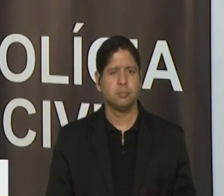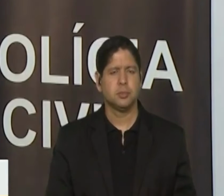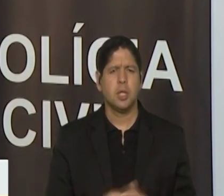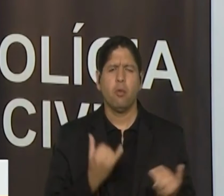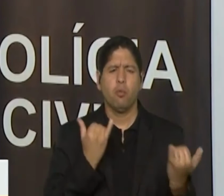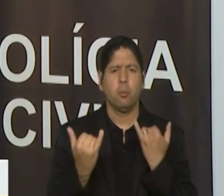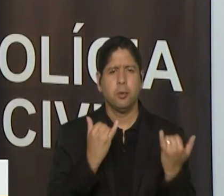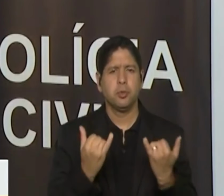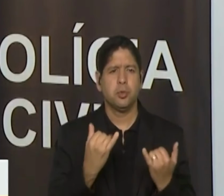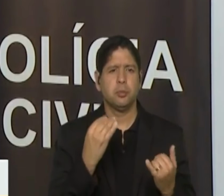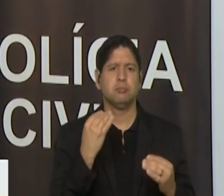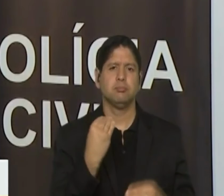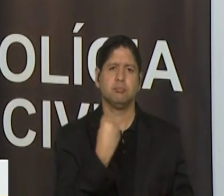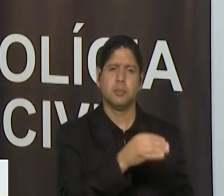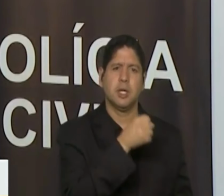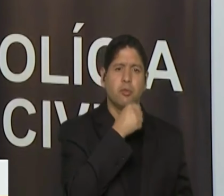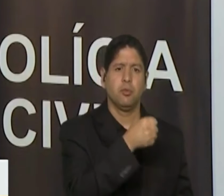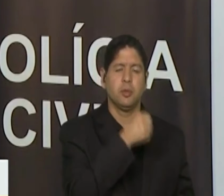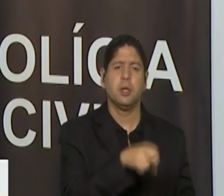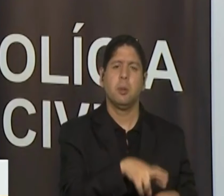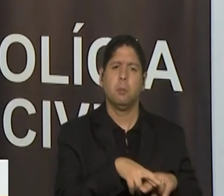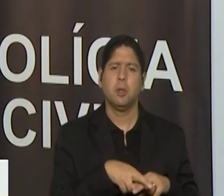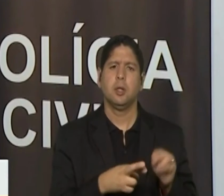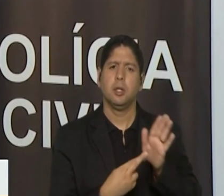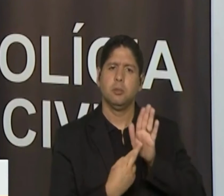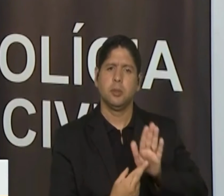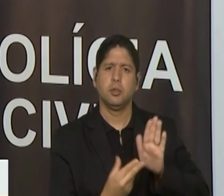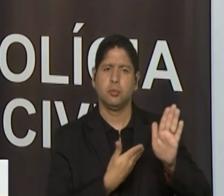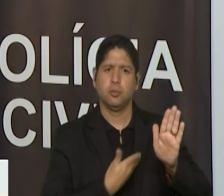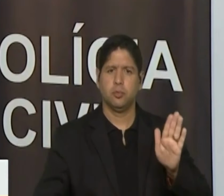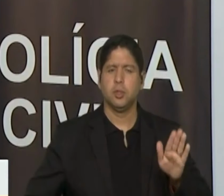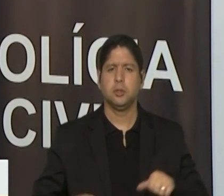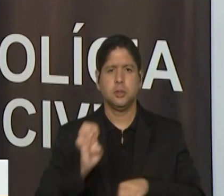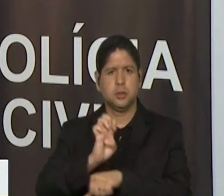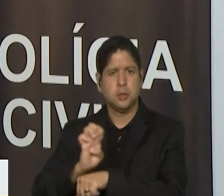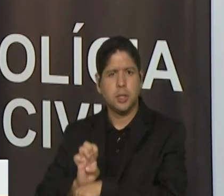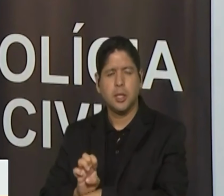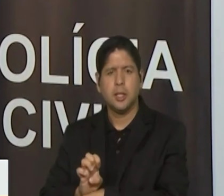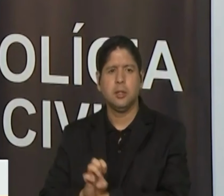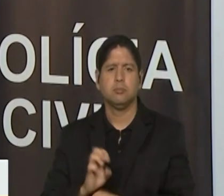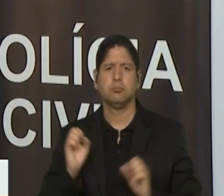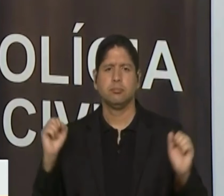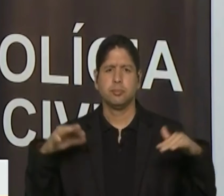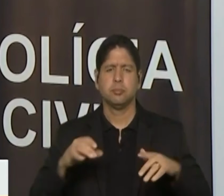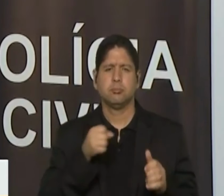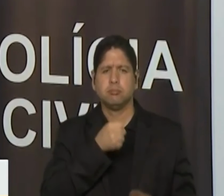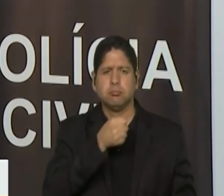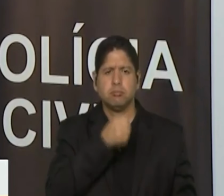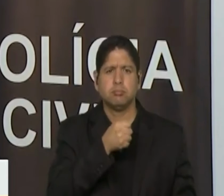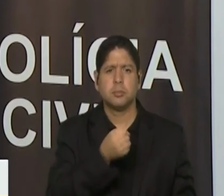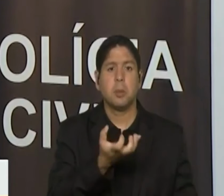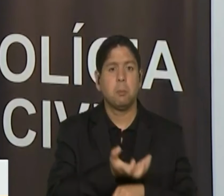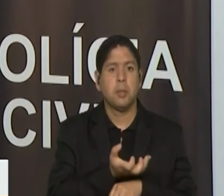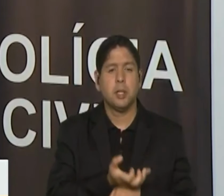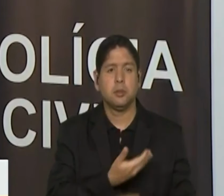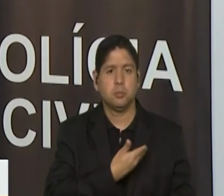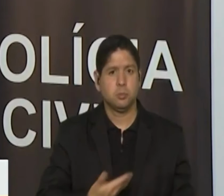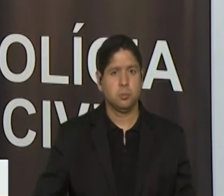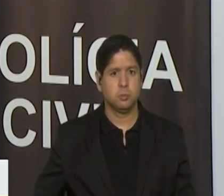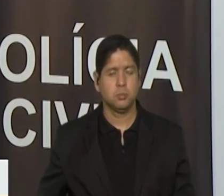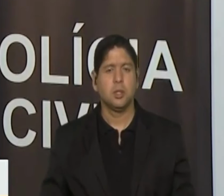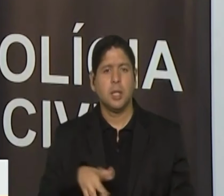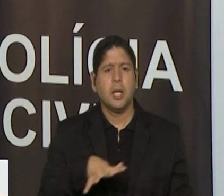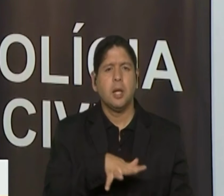foram passados para a imprensa por representantes do governo estadual numa coletiva de imprensa na Praça da República,